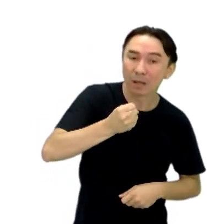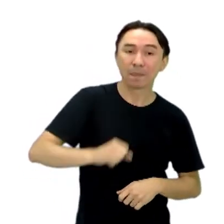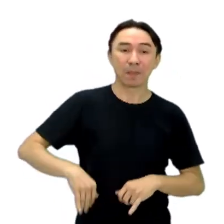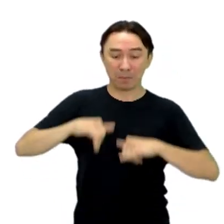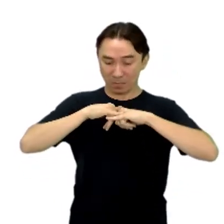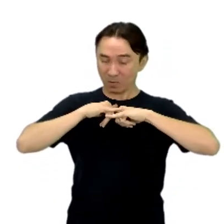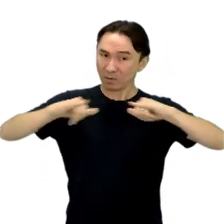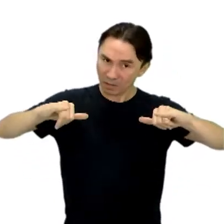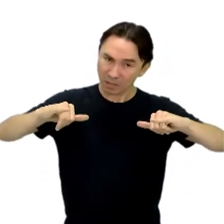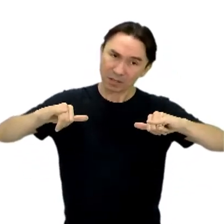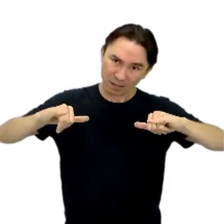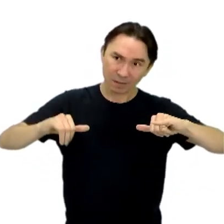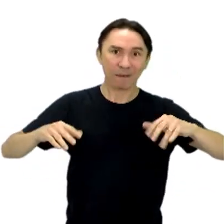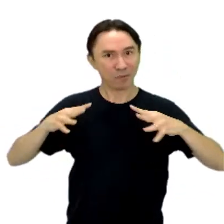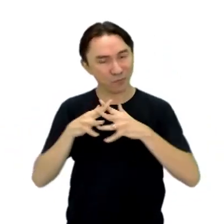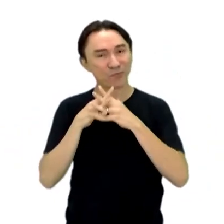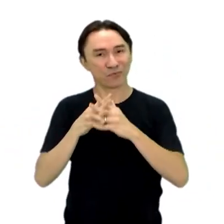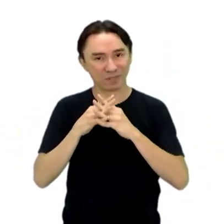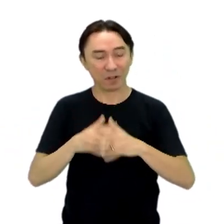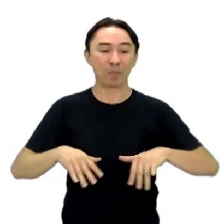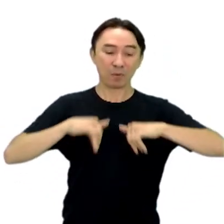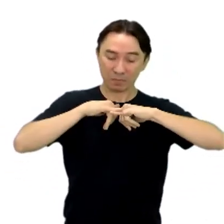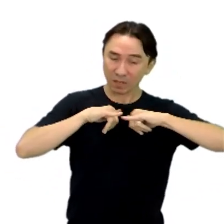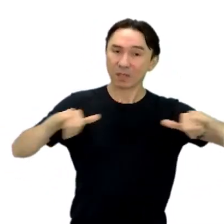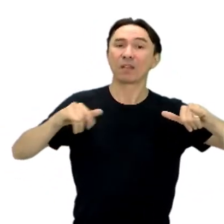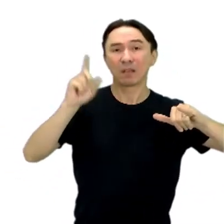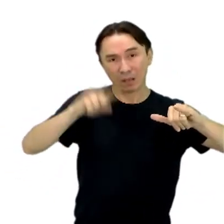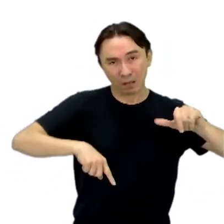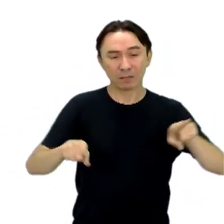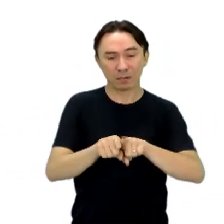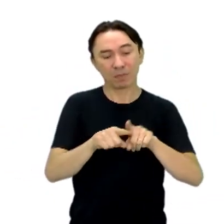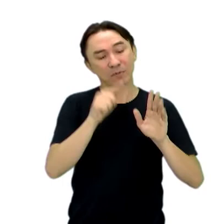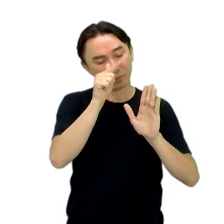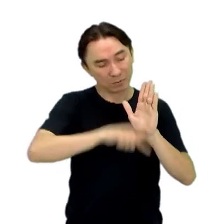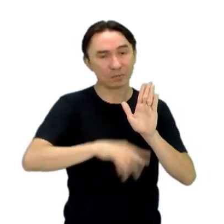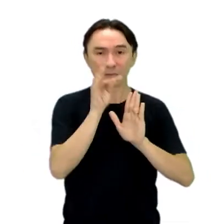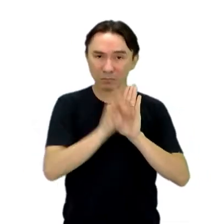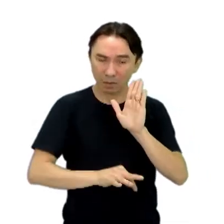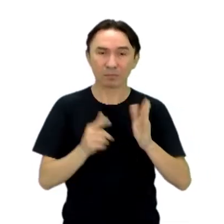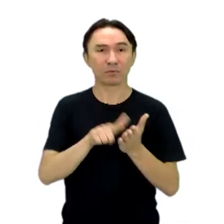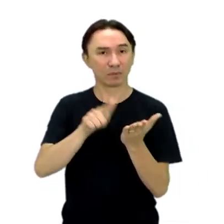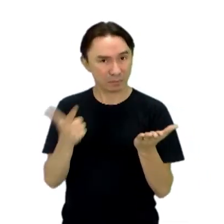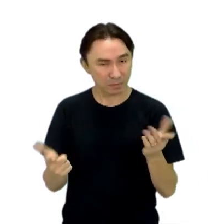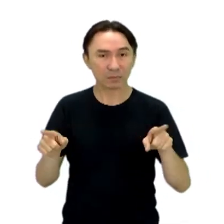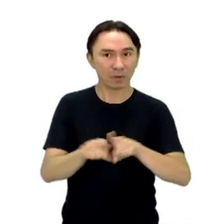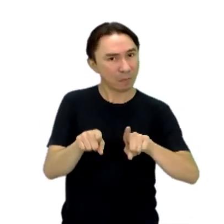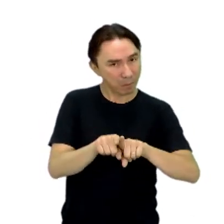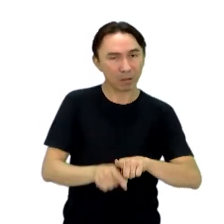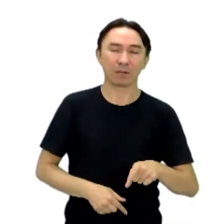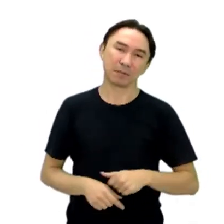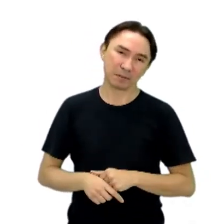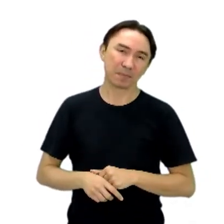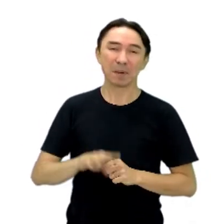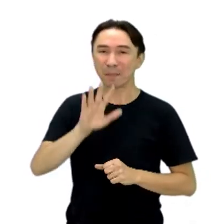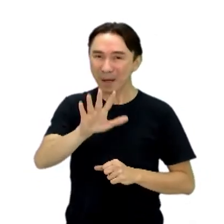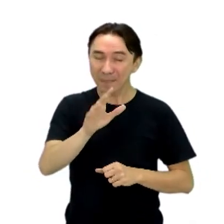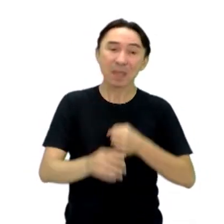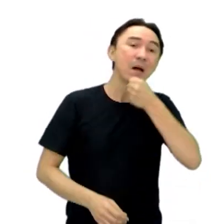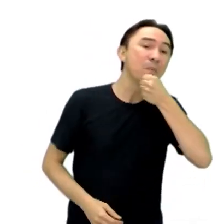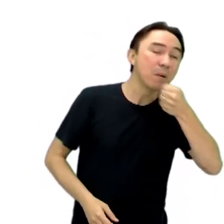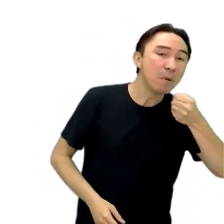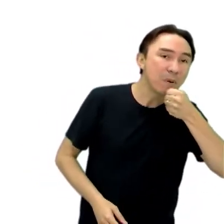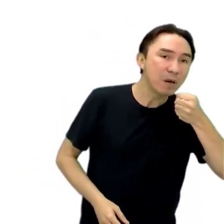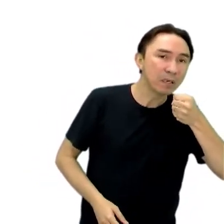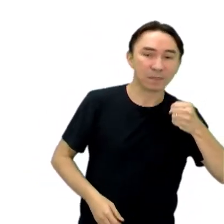também é um gênero textual jornalístico e também tem o objetivo de informar. Mas, diferentemente da reportagem, a notícia não